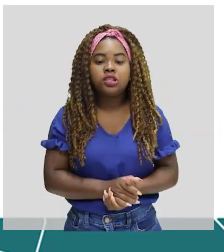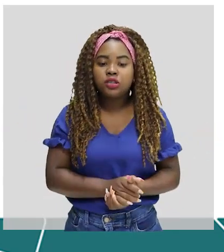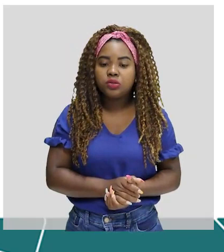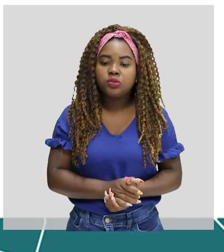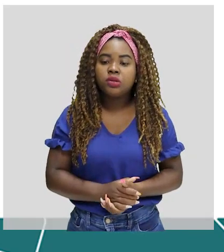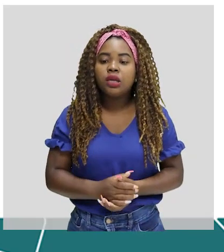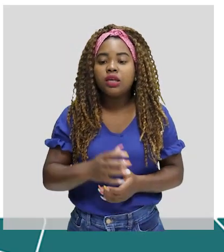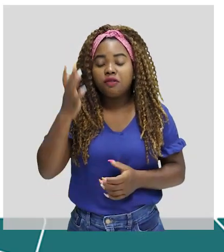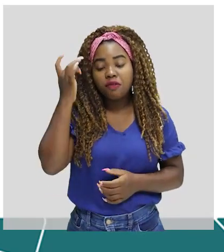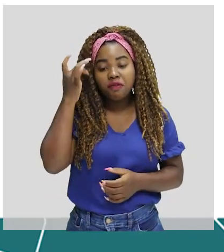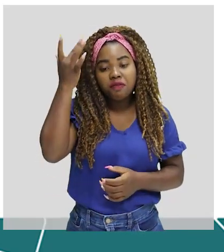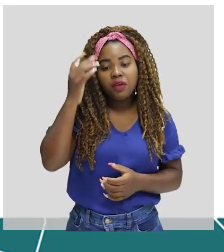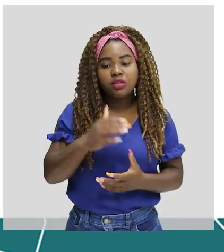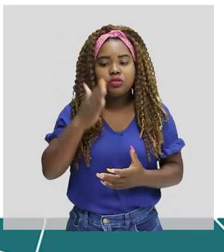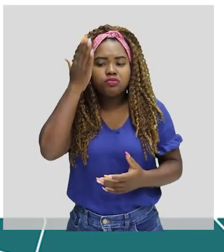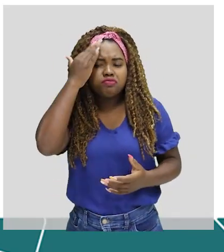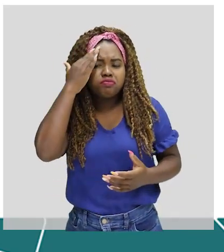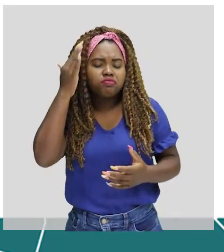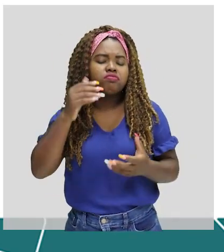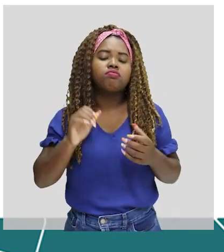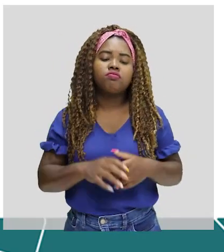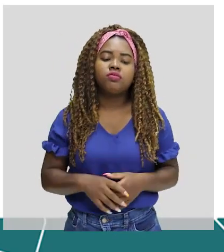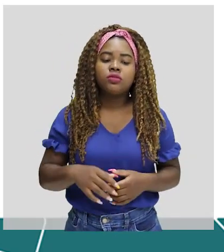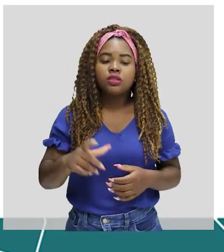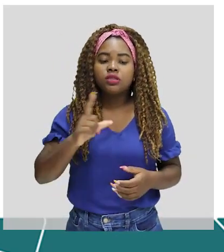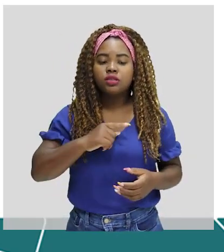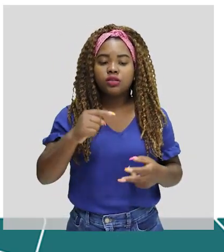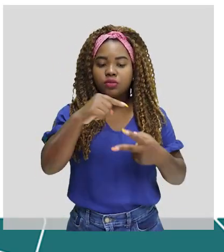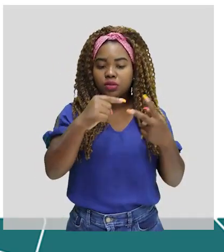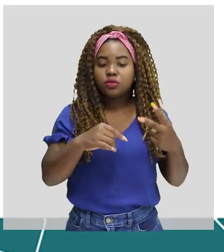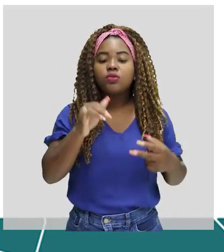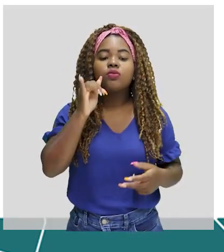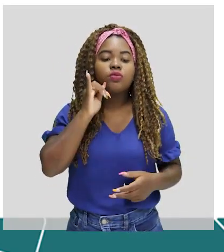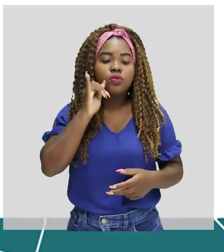duas construções, de dois fragmentos. Tá? The